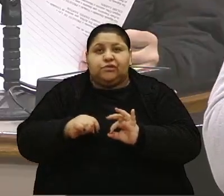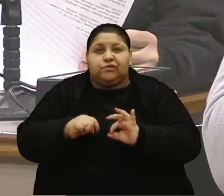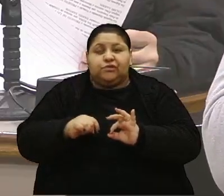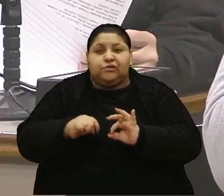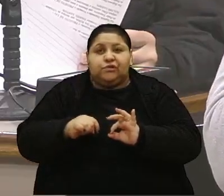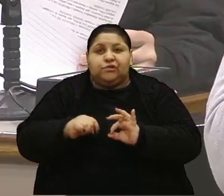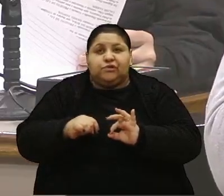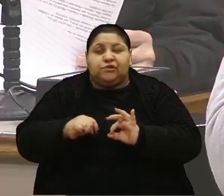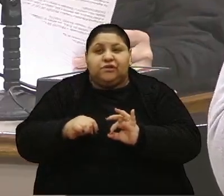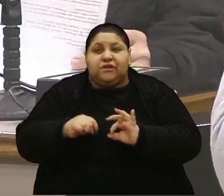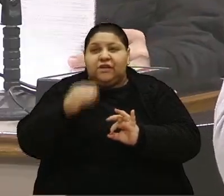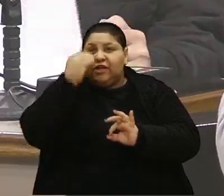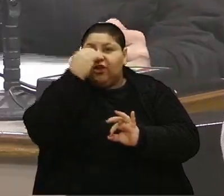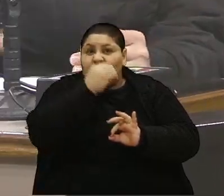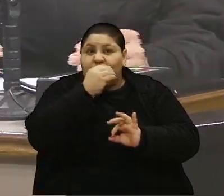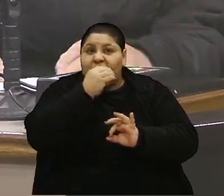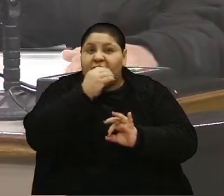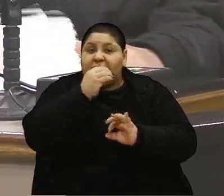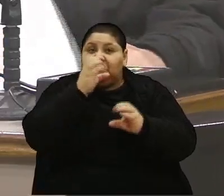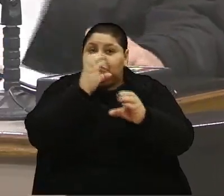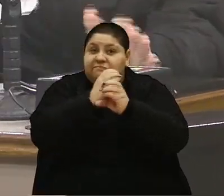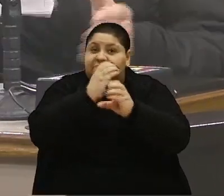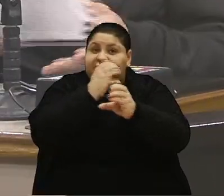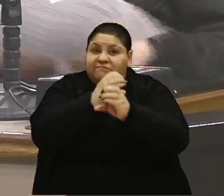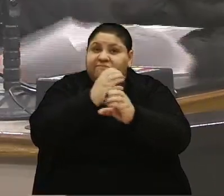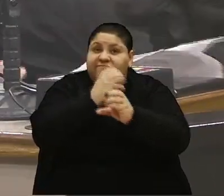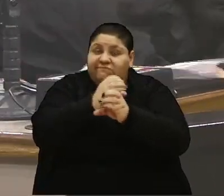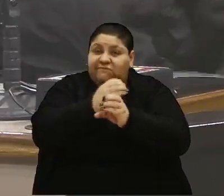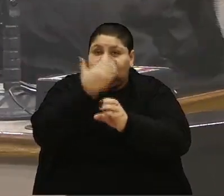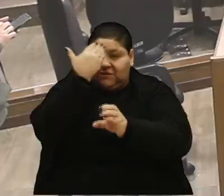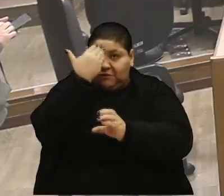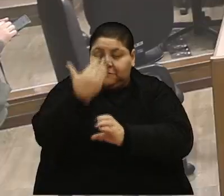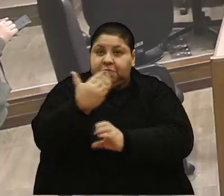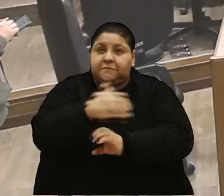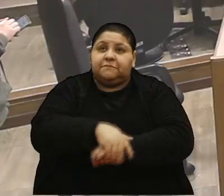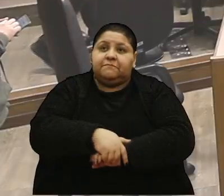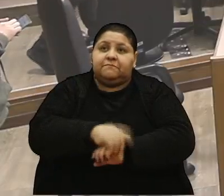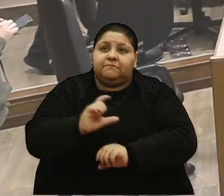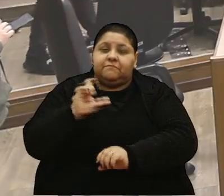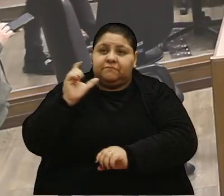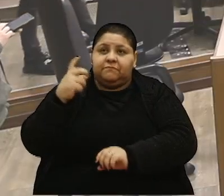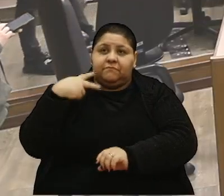deixando informações incorretas. Muito obrigado. Obrigado, vereador Capitão Ramon. Com a palavra, vereador Edson da Rosa.